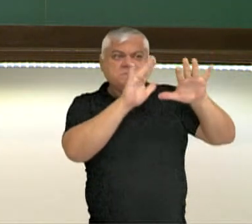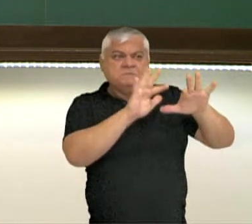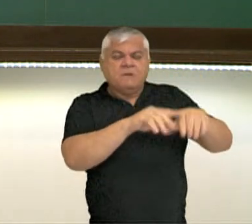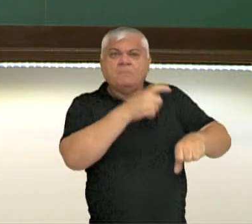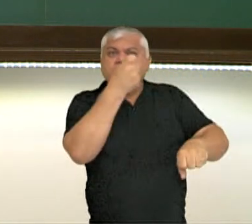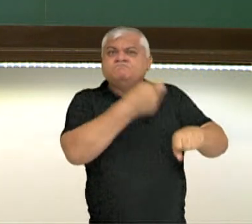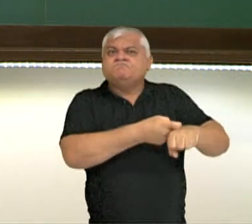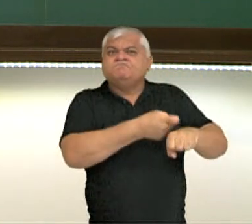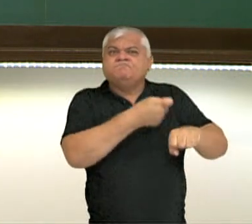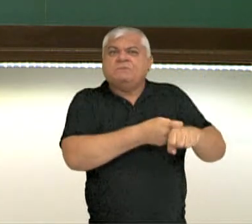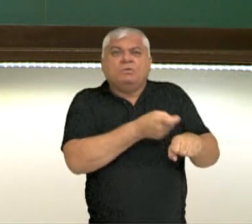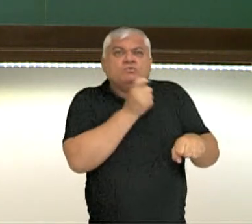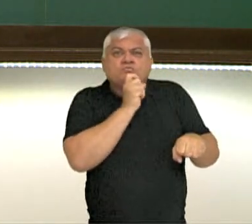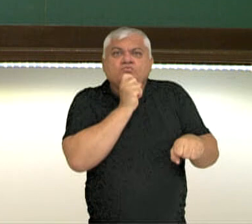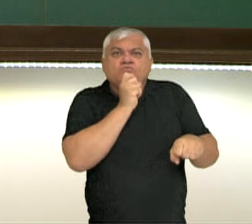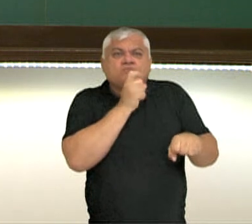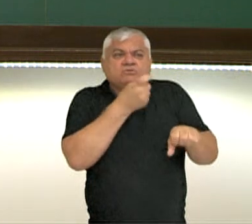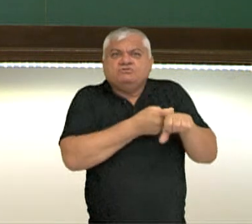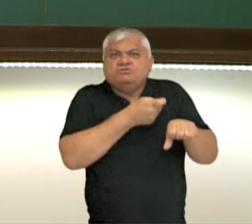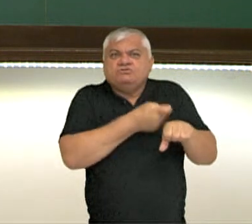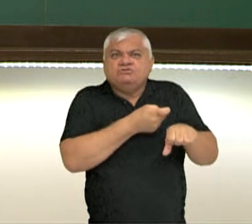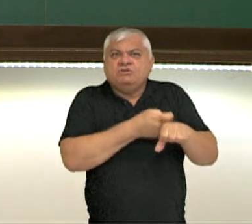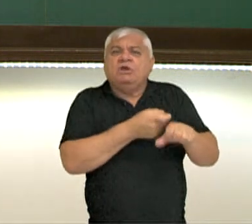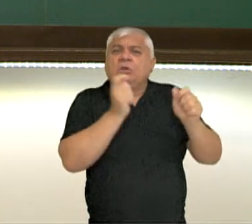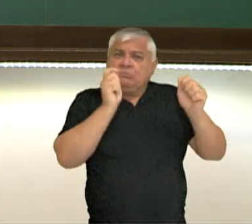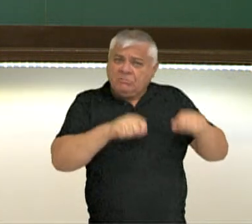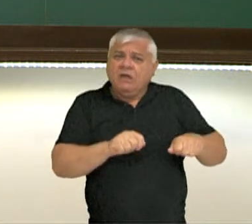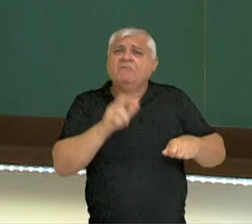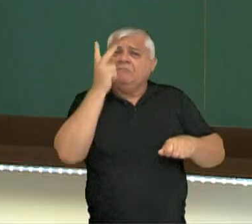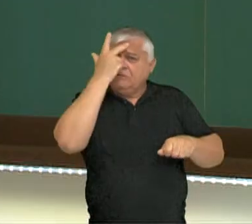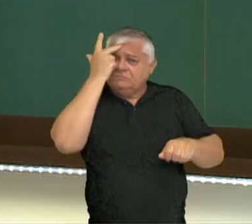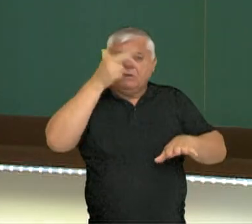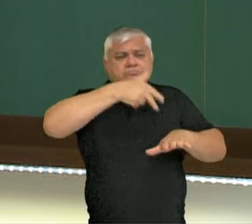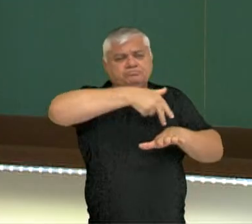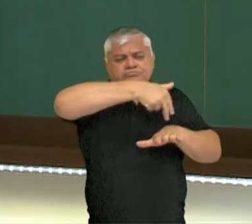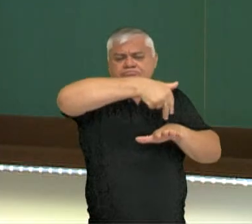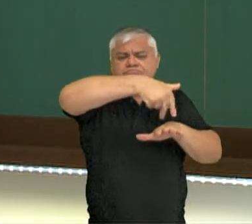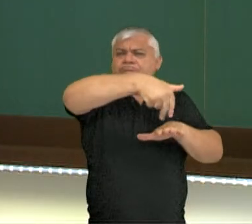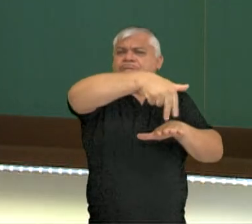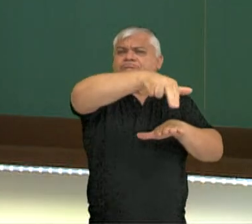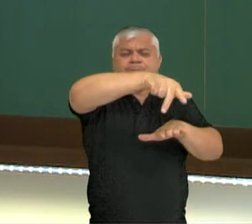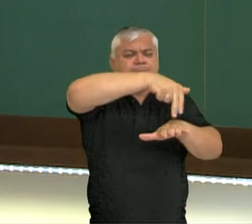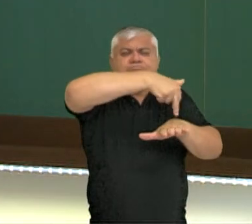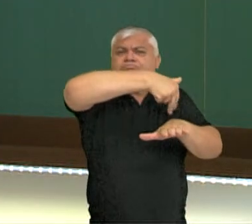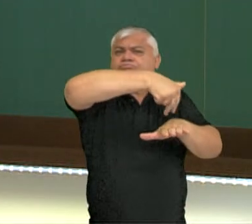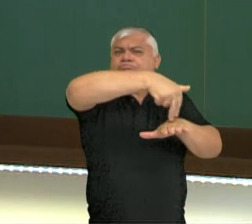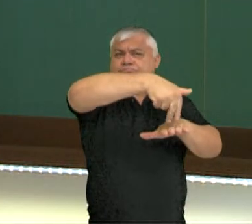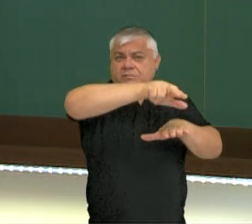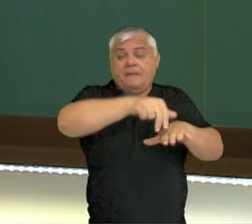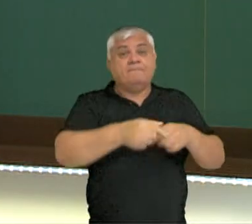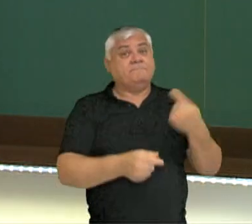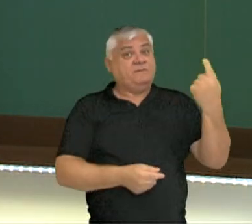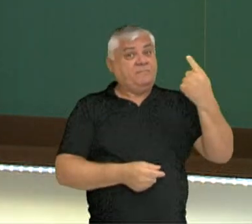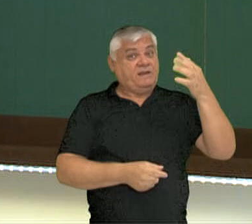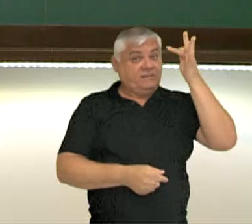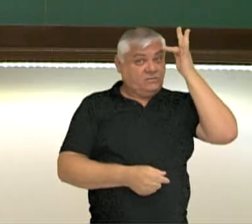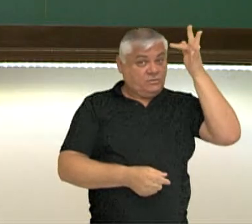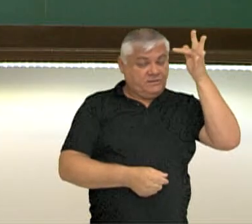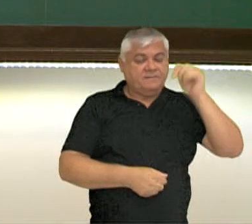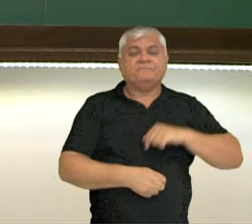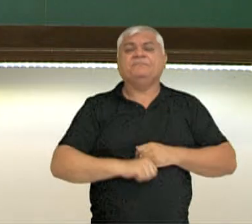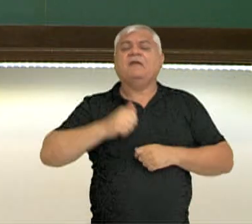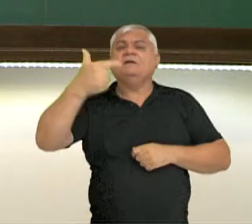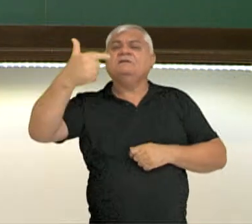um chão de gelo, possível de ser caminhado por ali. Essa é a primeira teoria. A segunda